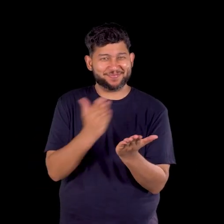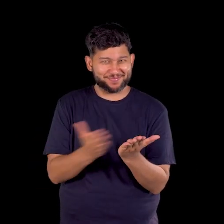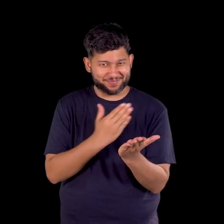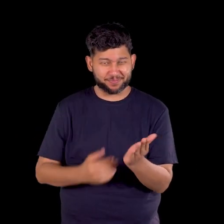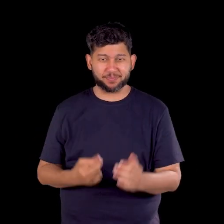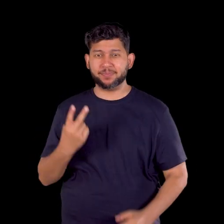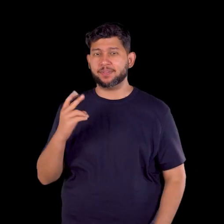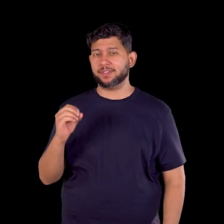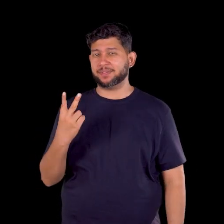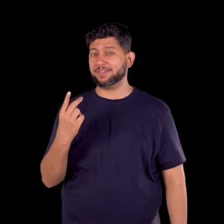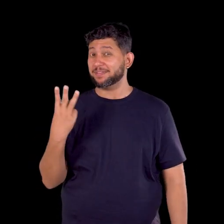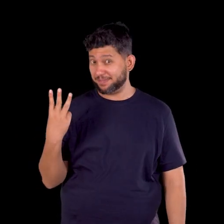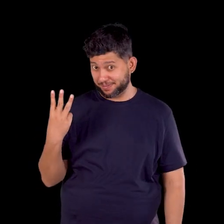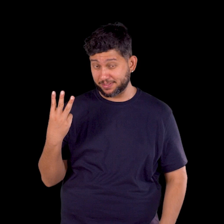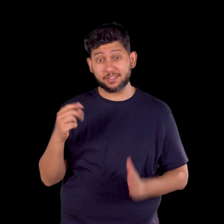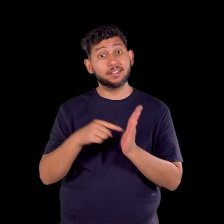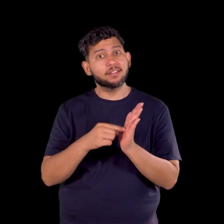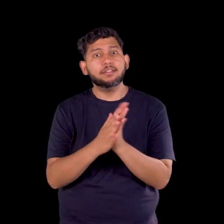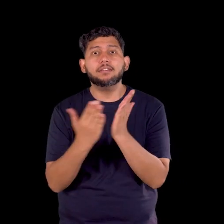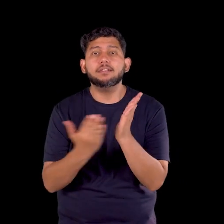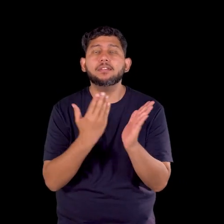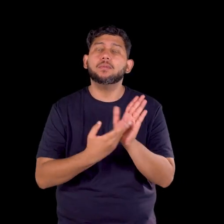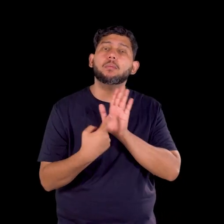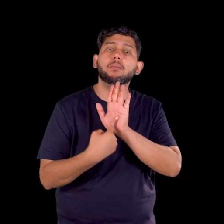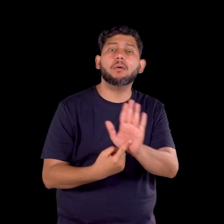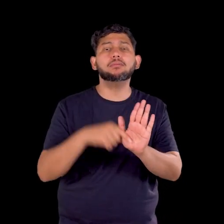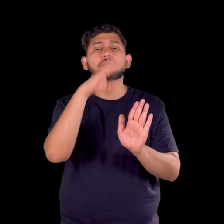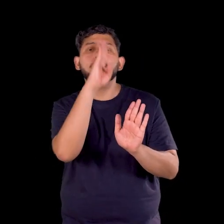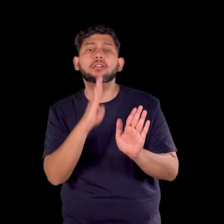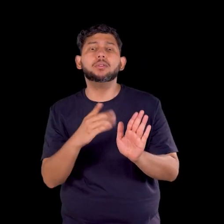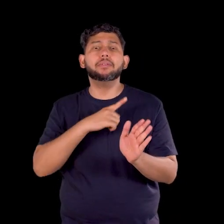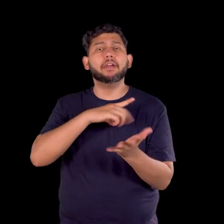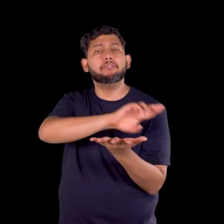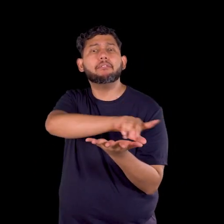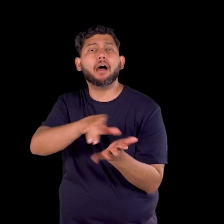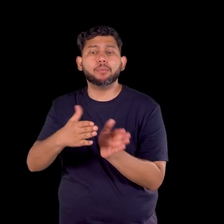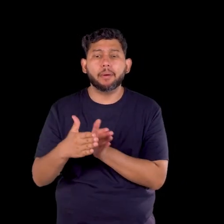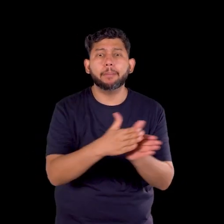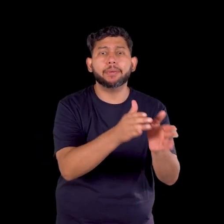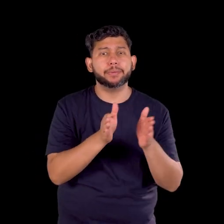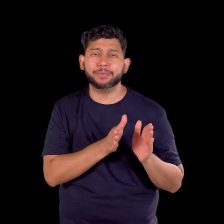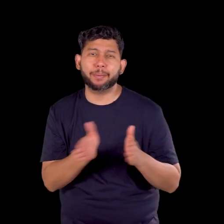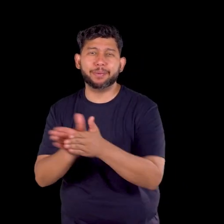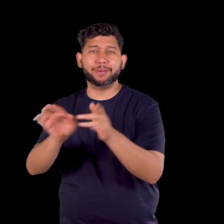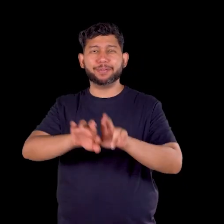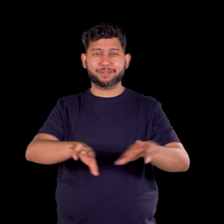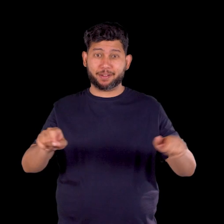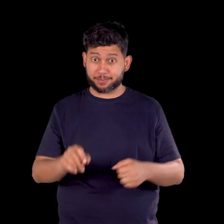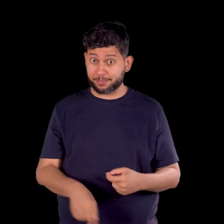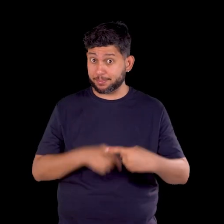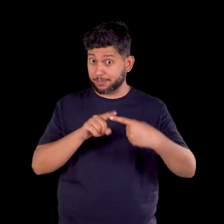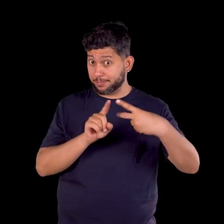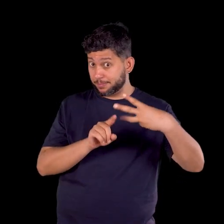em 2023, aborda esse rico universo dos caminhos brasileiros. Ele é dividido em 3 partes: